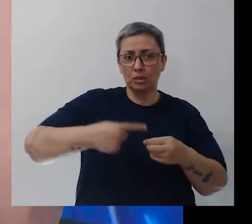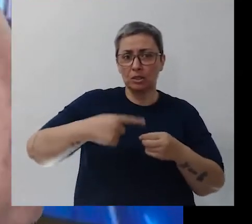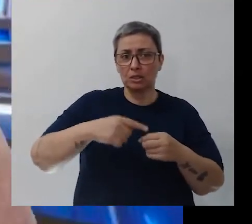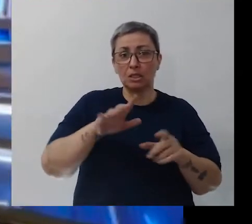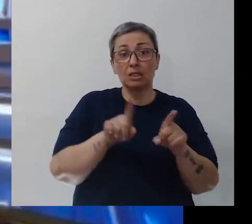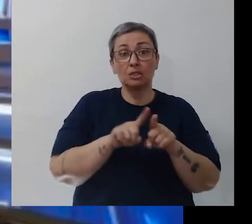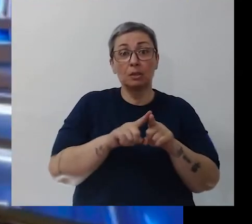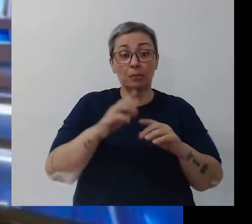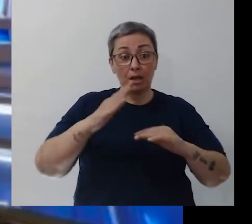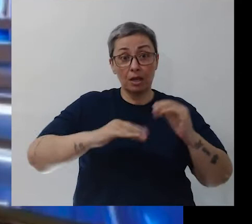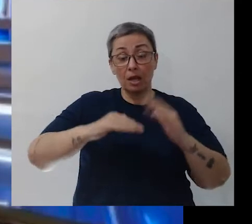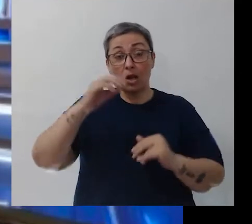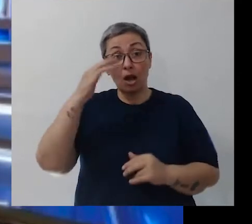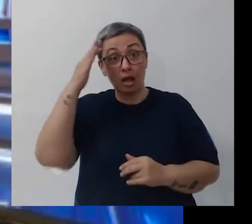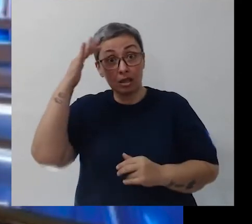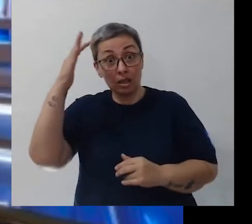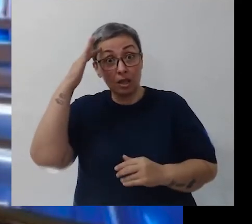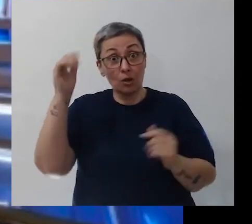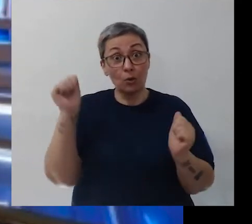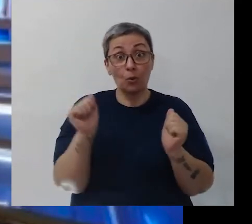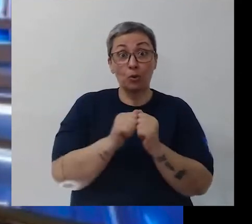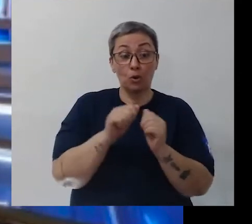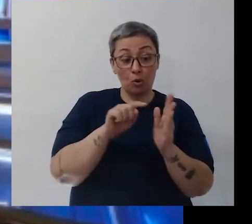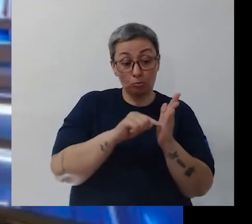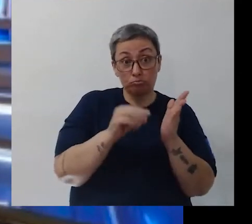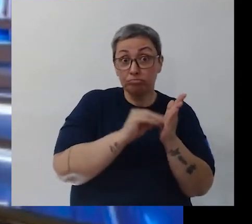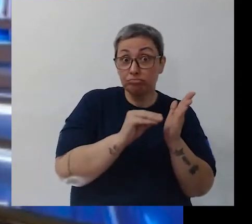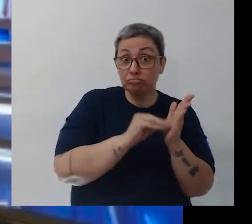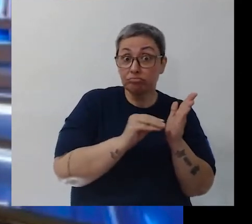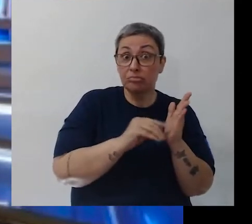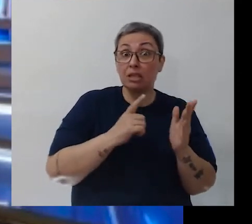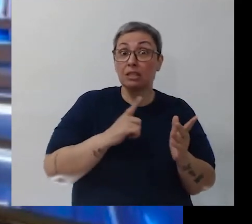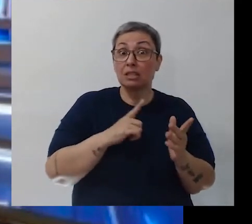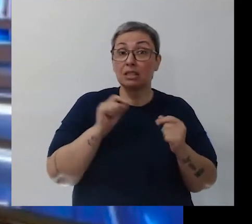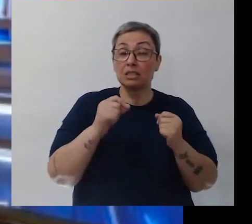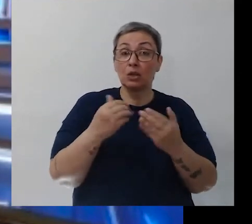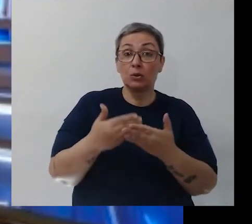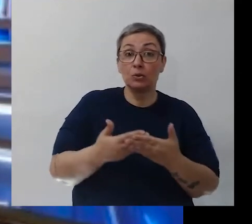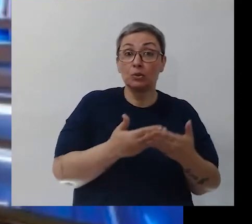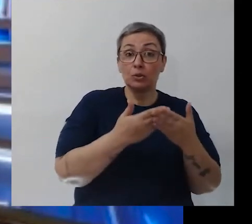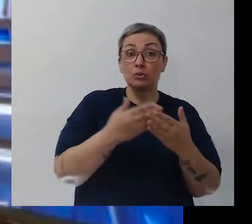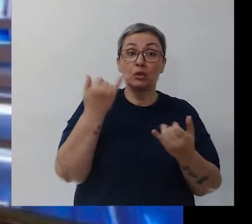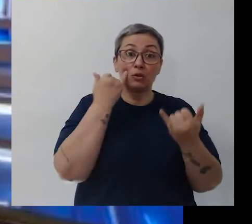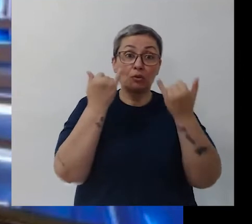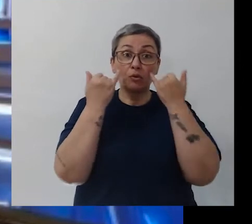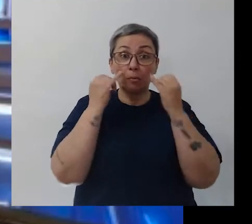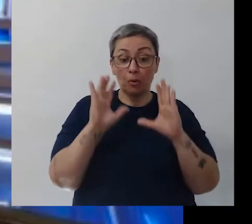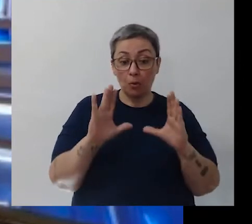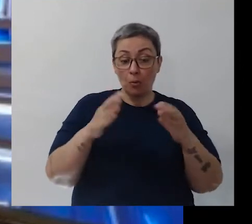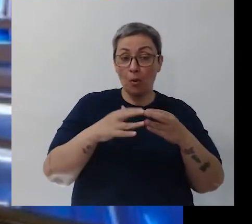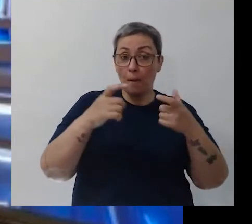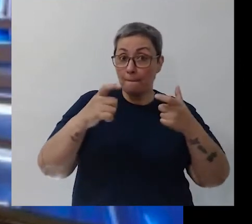à teoria, ou seja, aquilo que está escrito, né? Esse estudo utiliza informações da comunidade